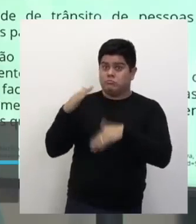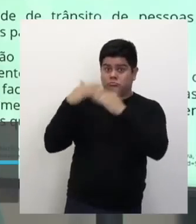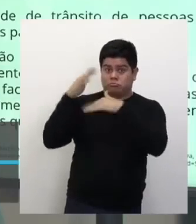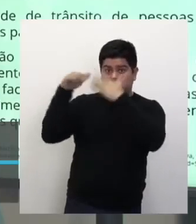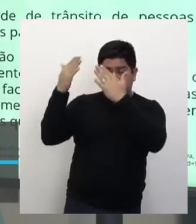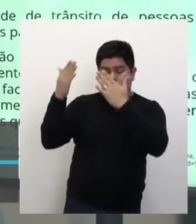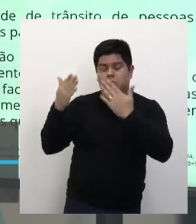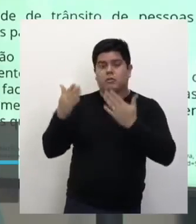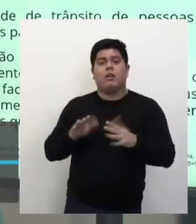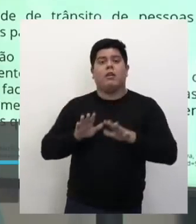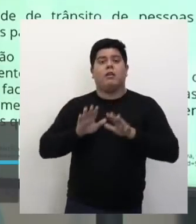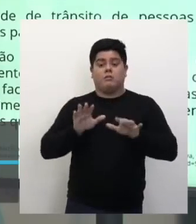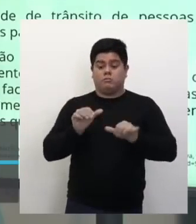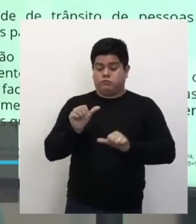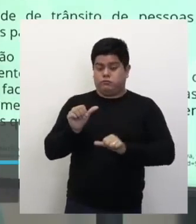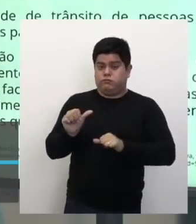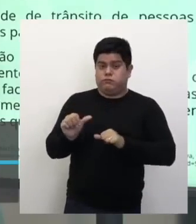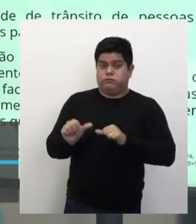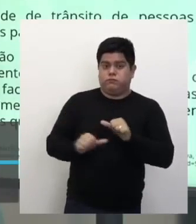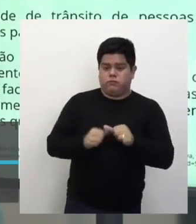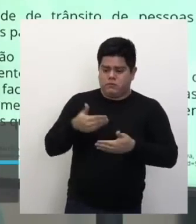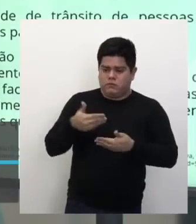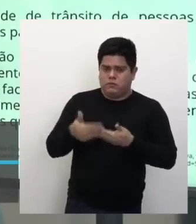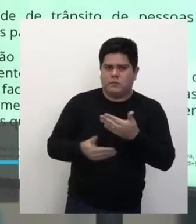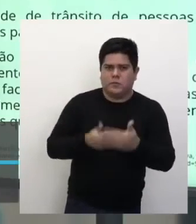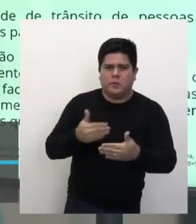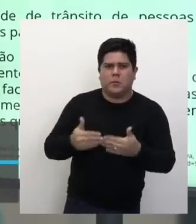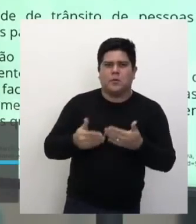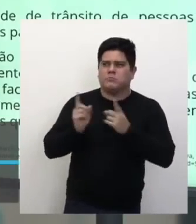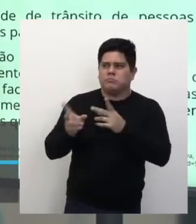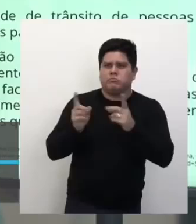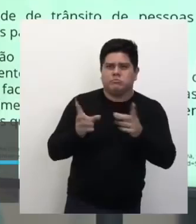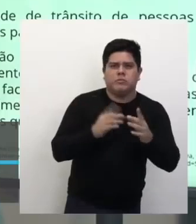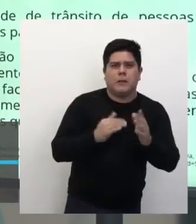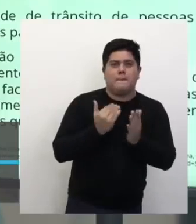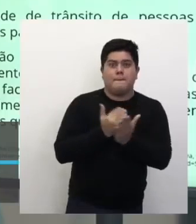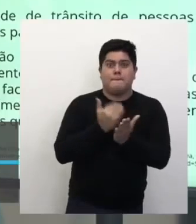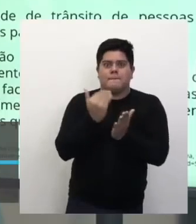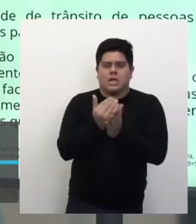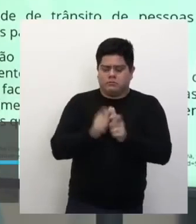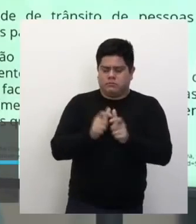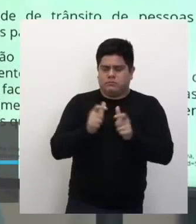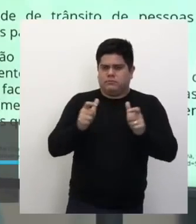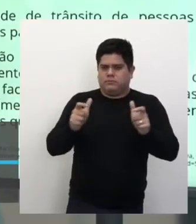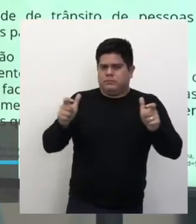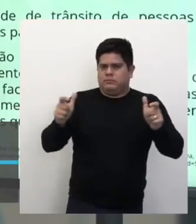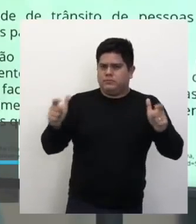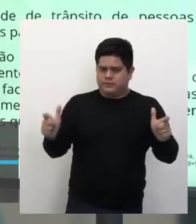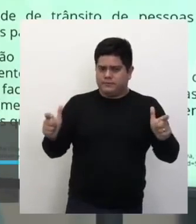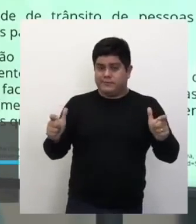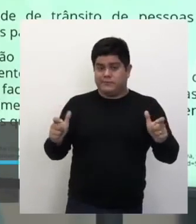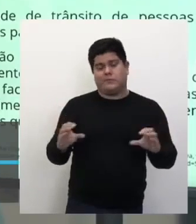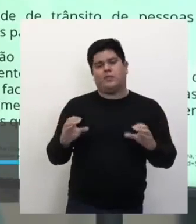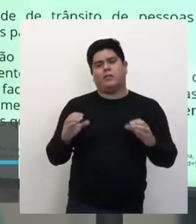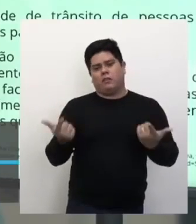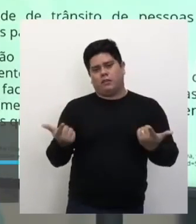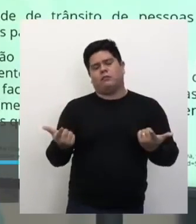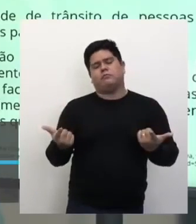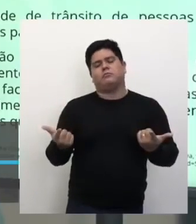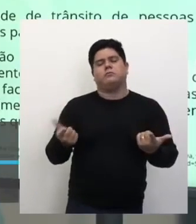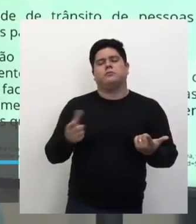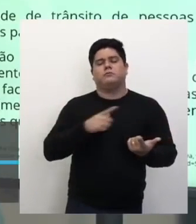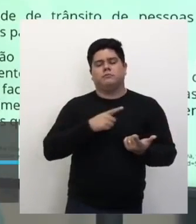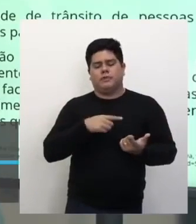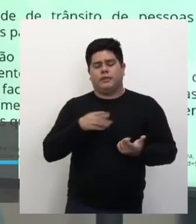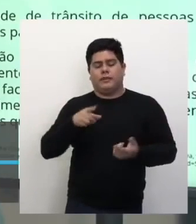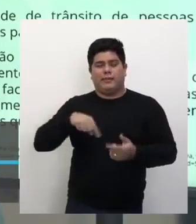né, para transformar aquele processo comercial num processo mais abrangente, né, logicamente fazendo com que eles